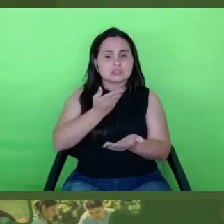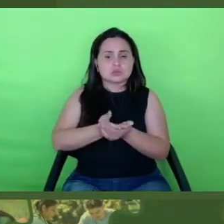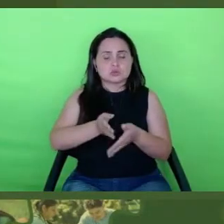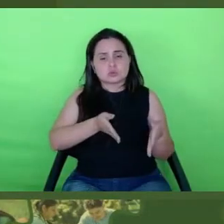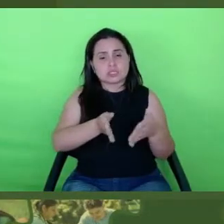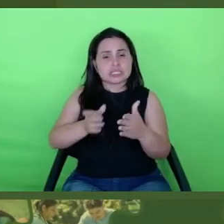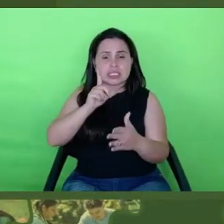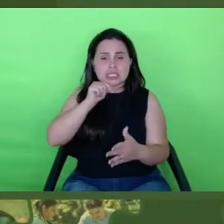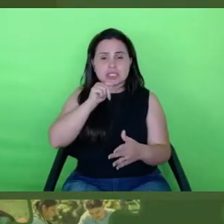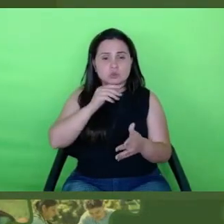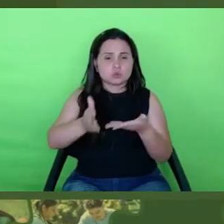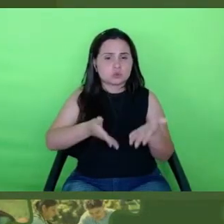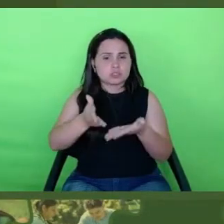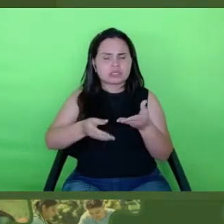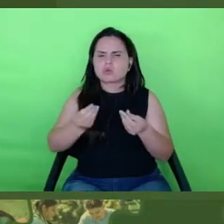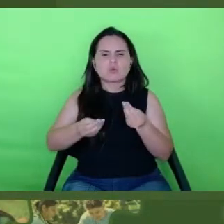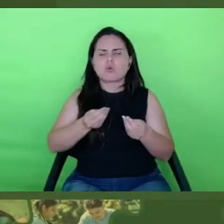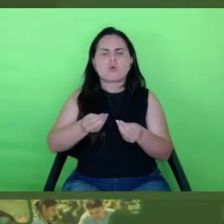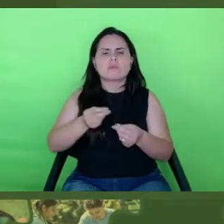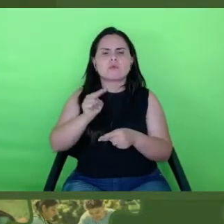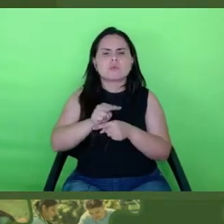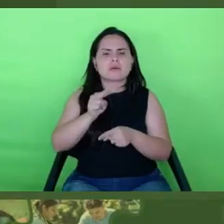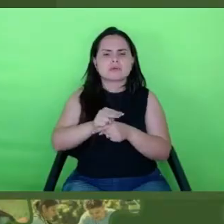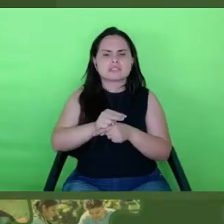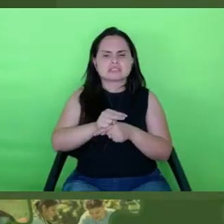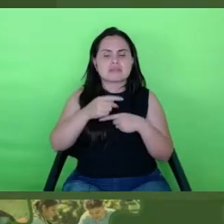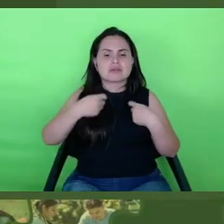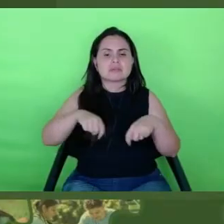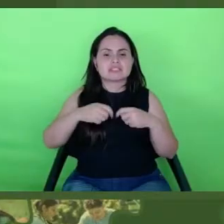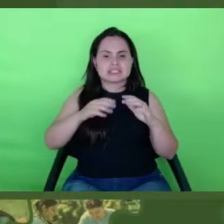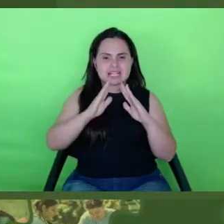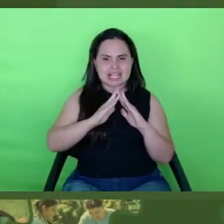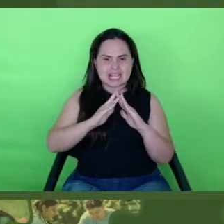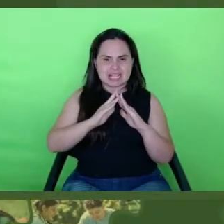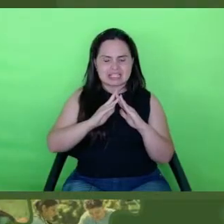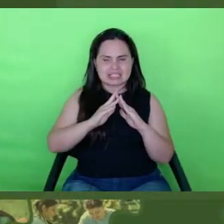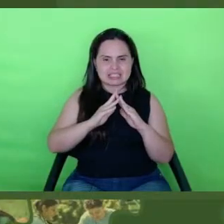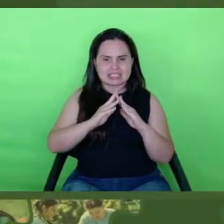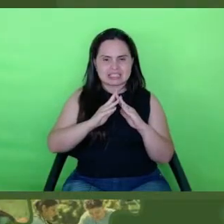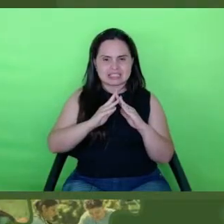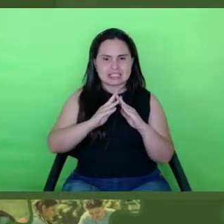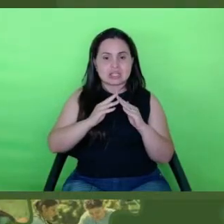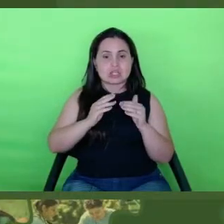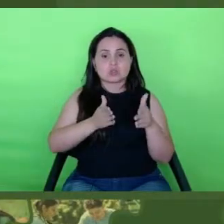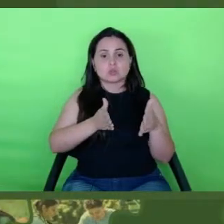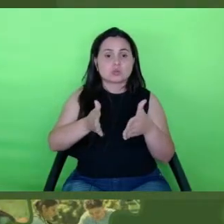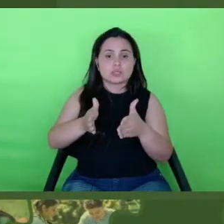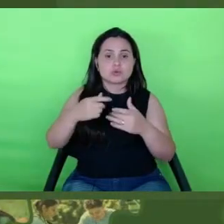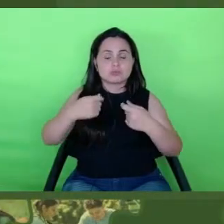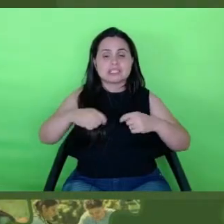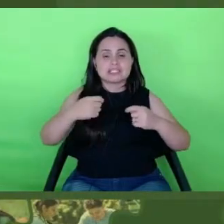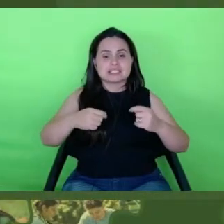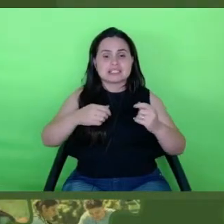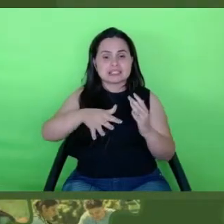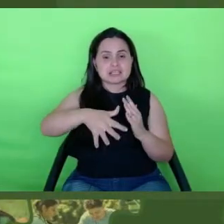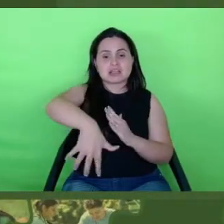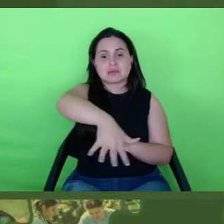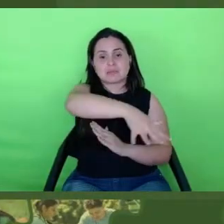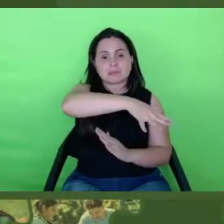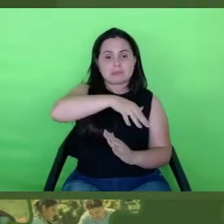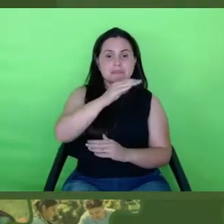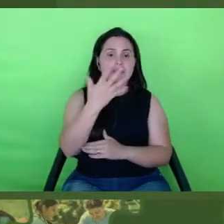que ela discute? Para preservar rio, quem mora 2, 4, 5 quilômetros do rio tem que ter quintal em casa, tem que ter